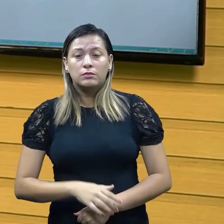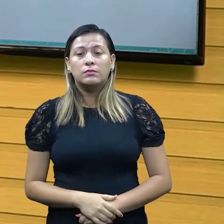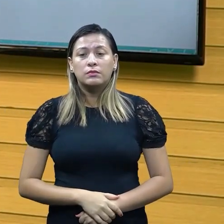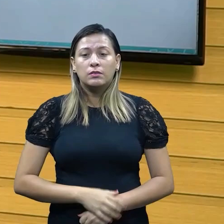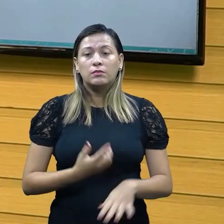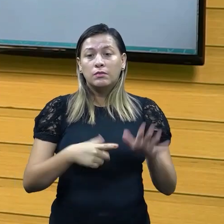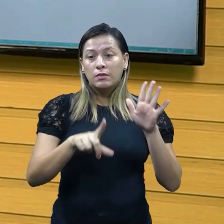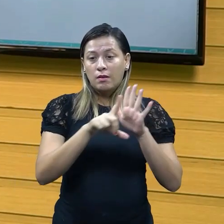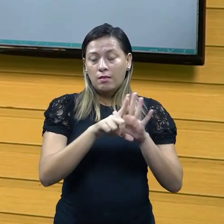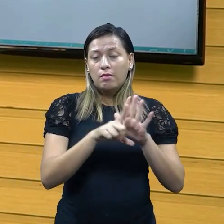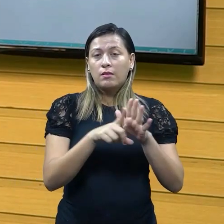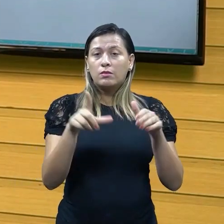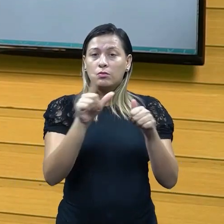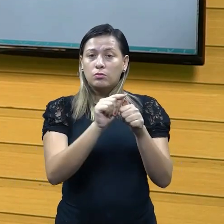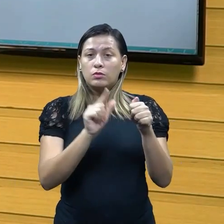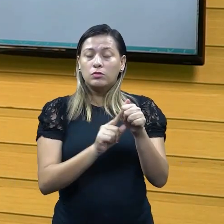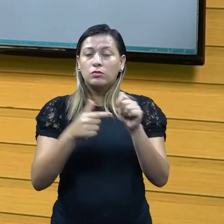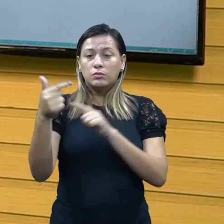artigo 2º